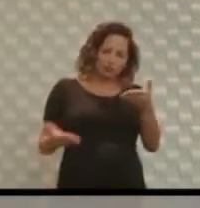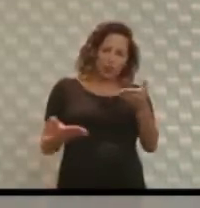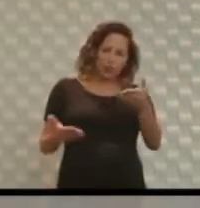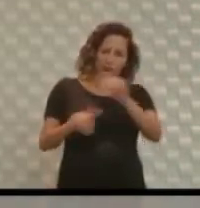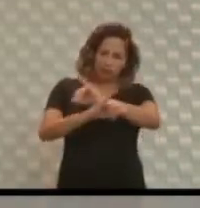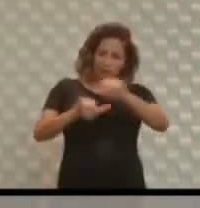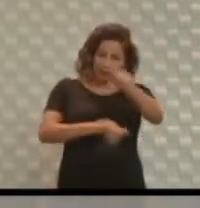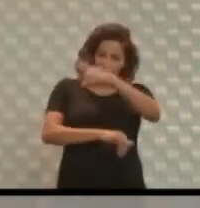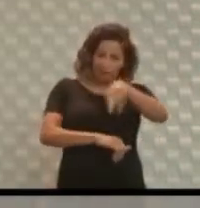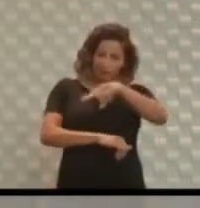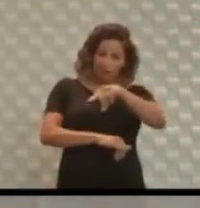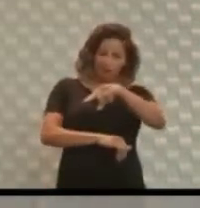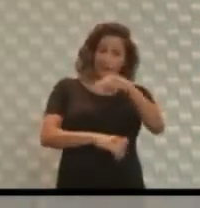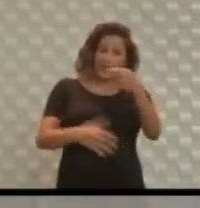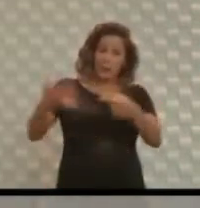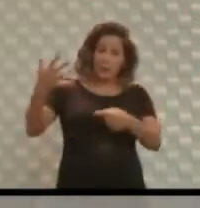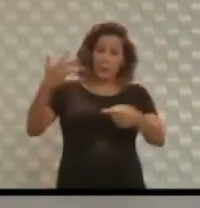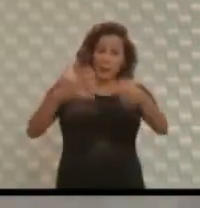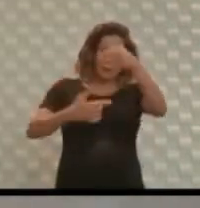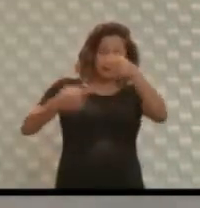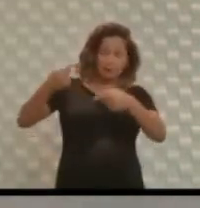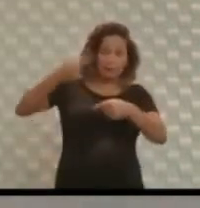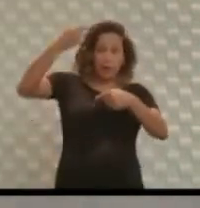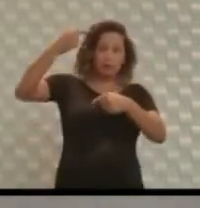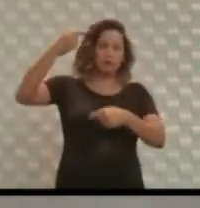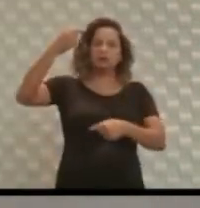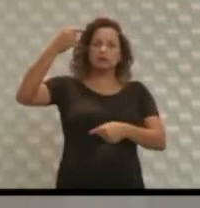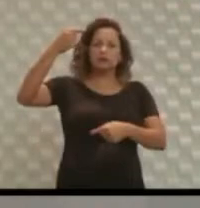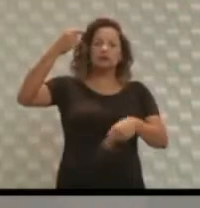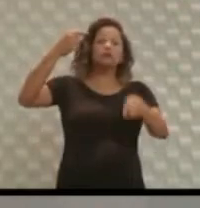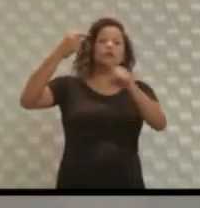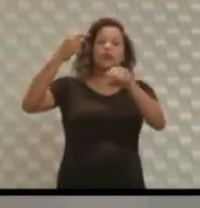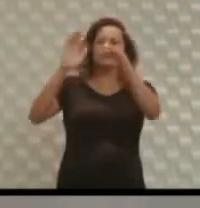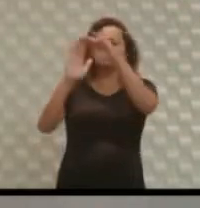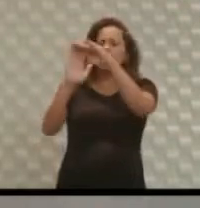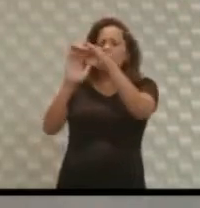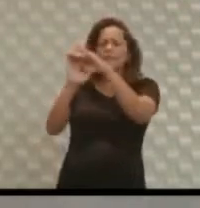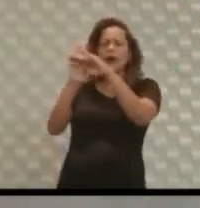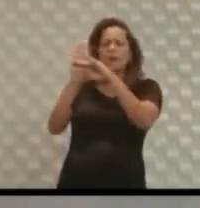comigo? Estabeleça prioridades em comum.